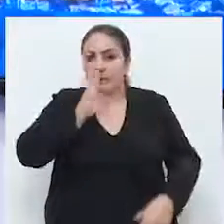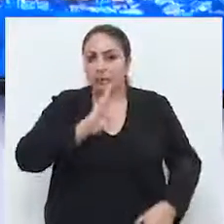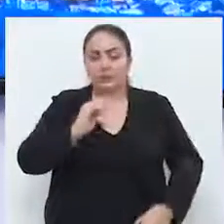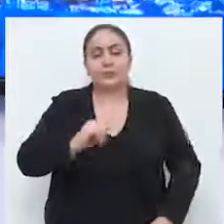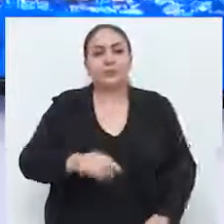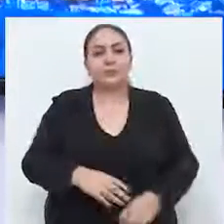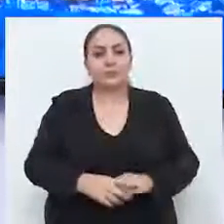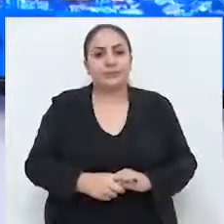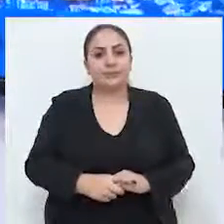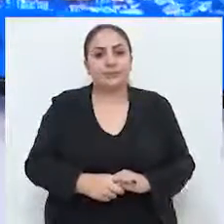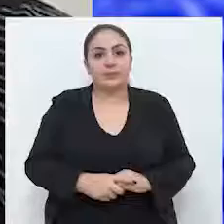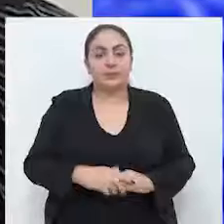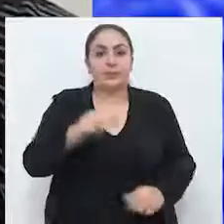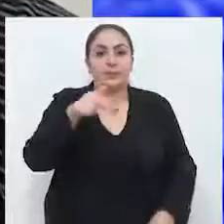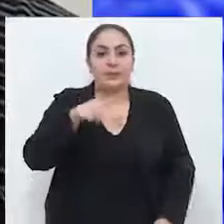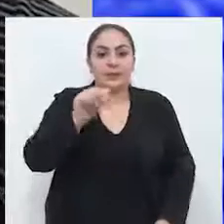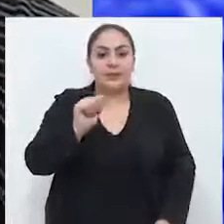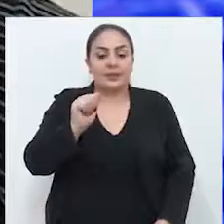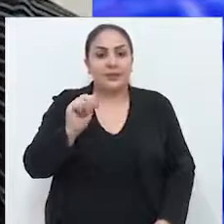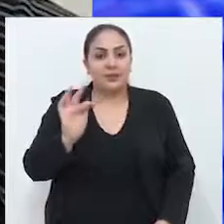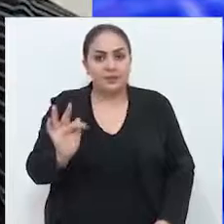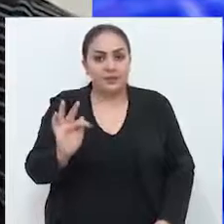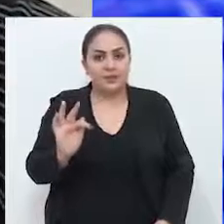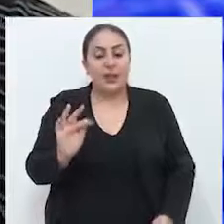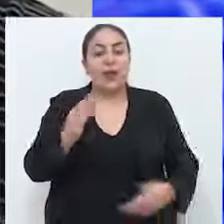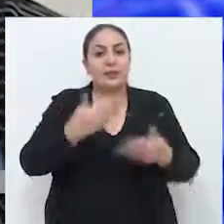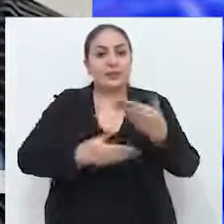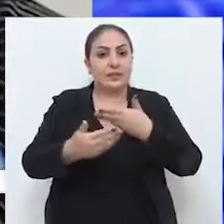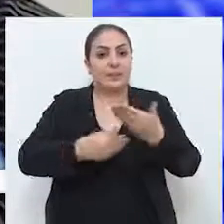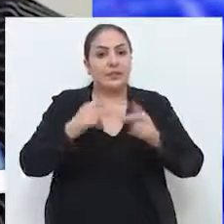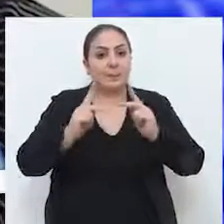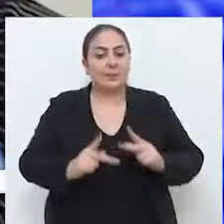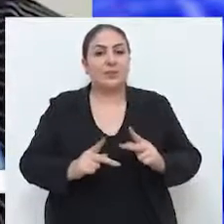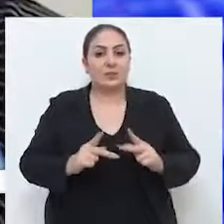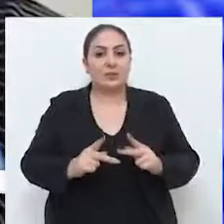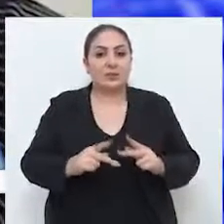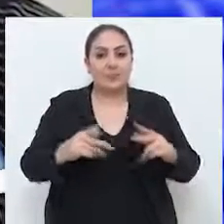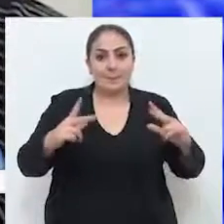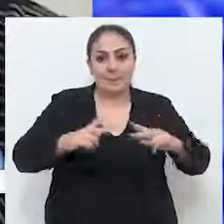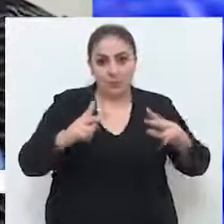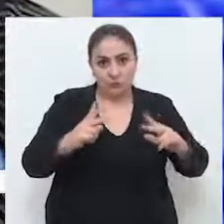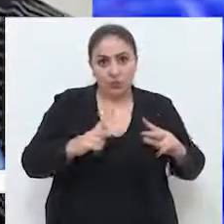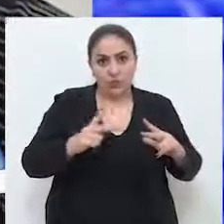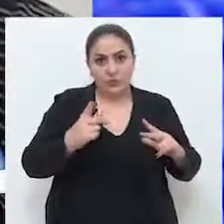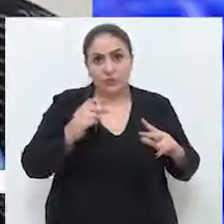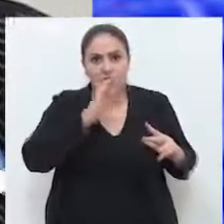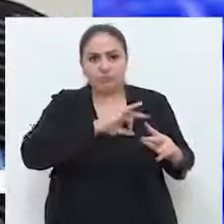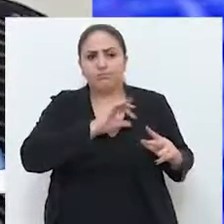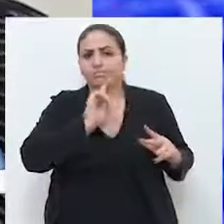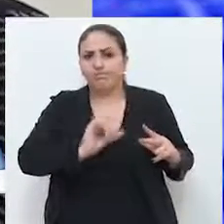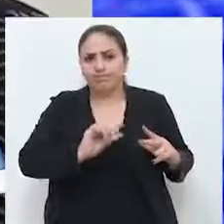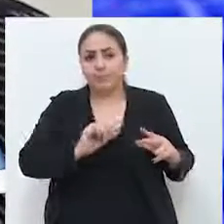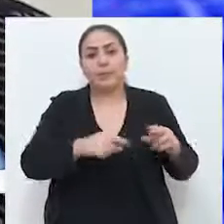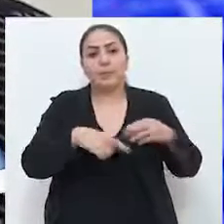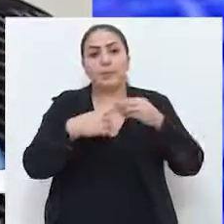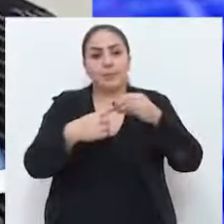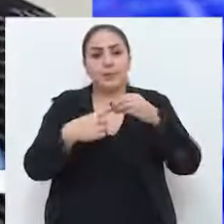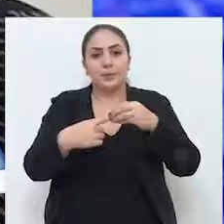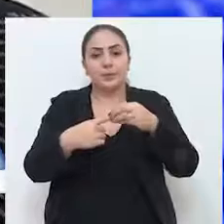trabalho gratuitamente. O NAF, então, ele atende pessoas físicas de baixa